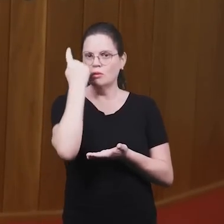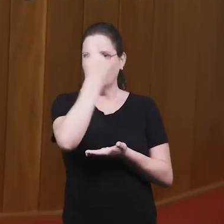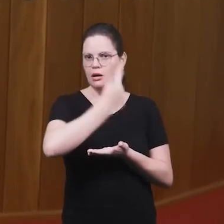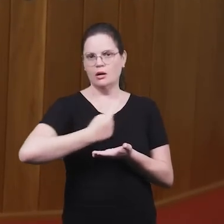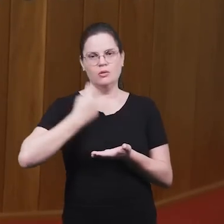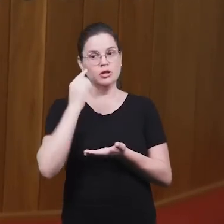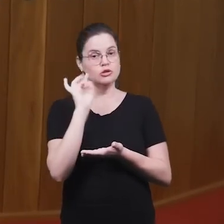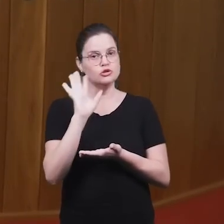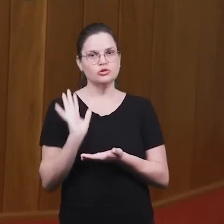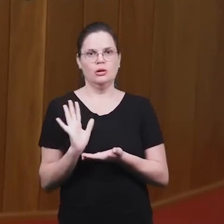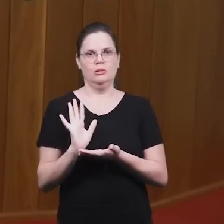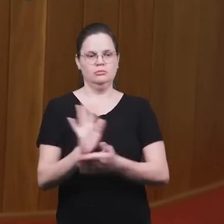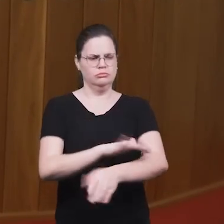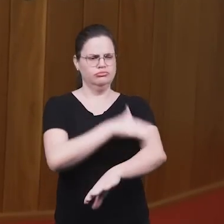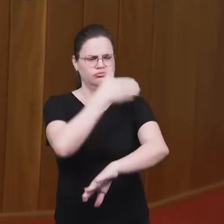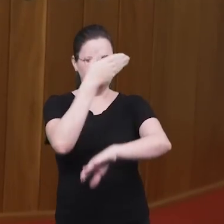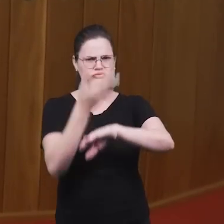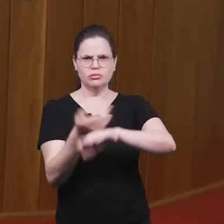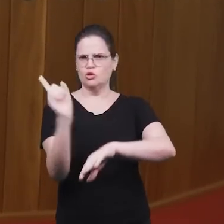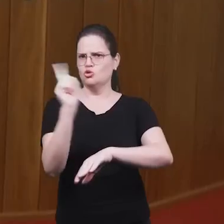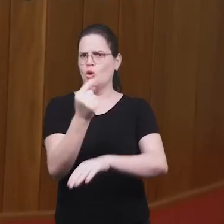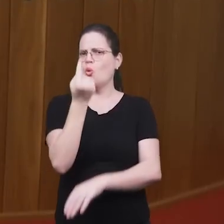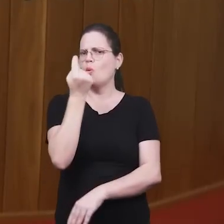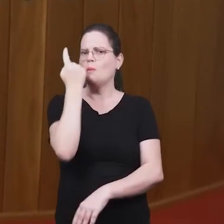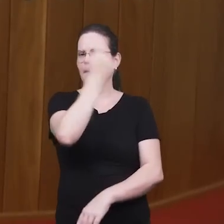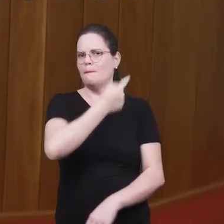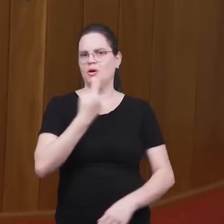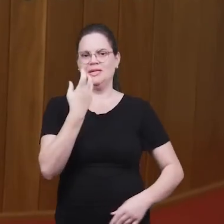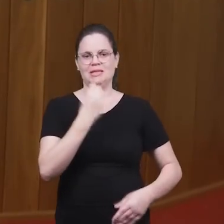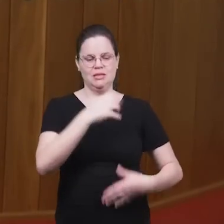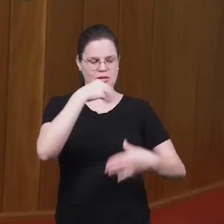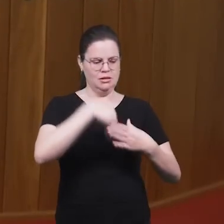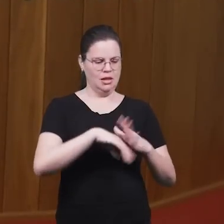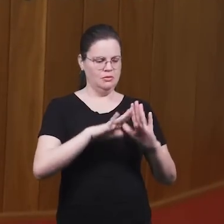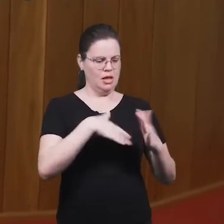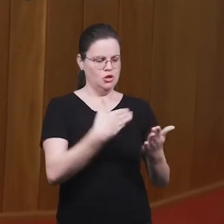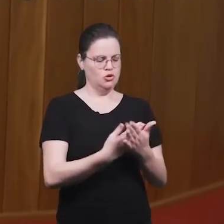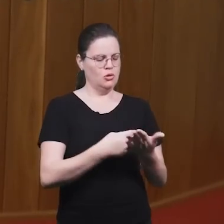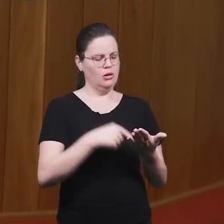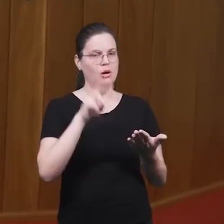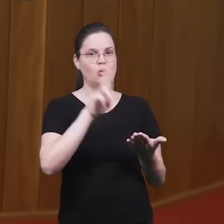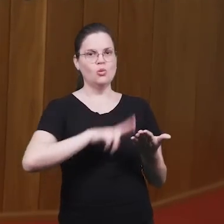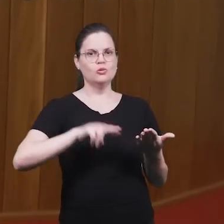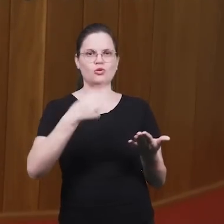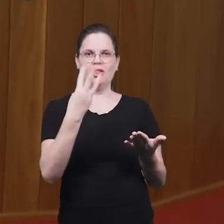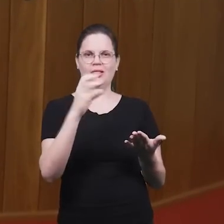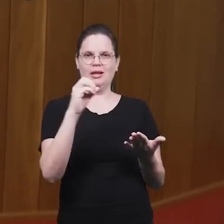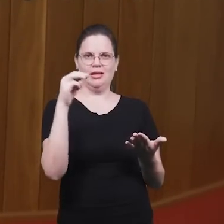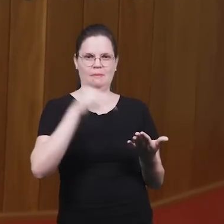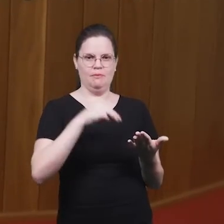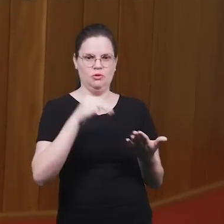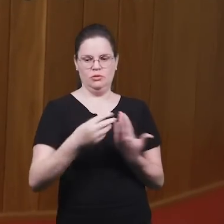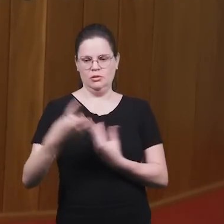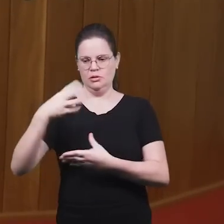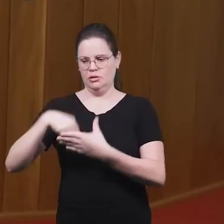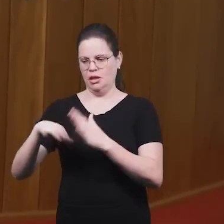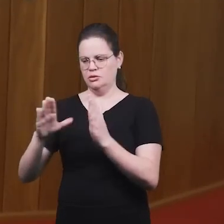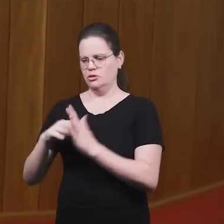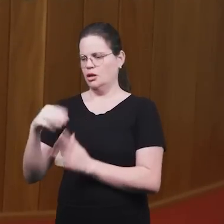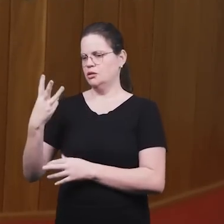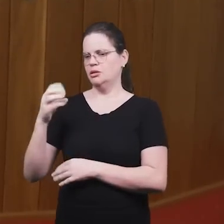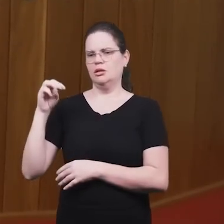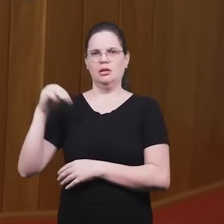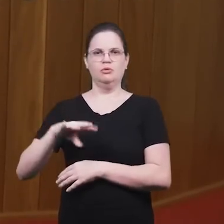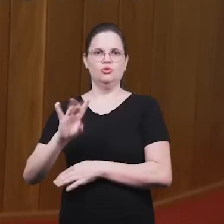inteiro? É só 1 hora. Então, se já usou na escola meia hora, só pode brincar em casa